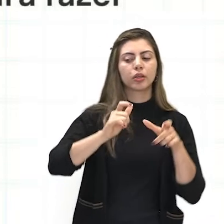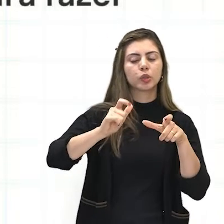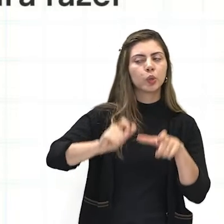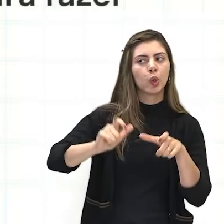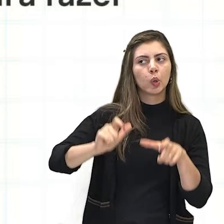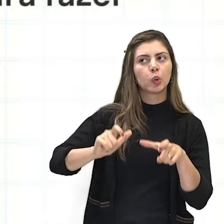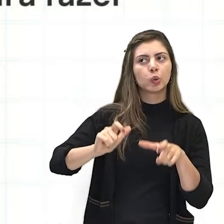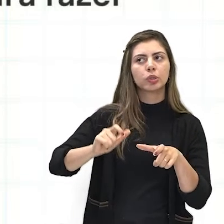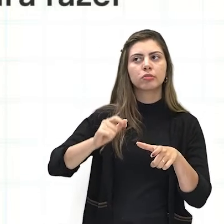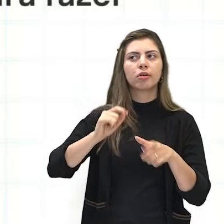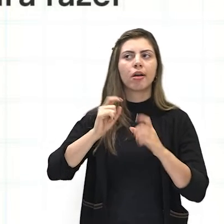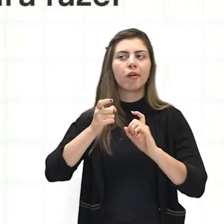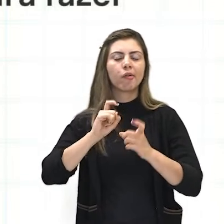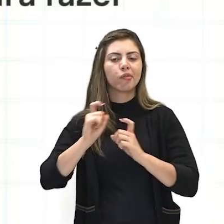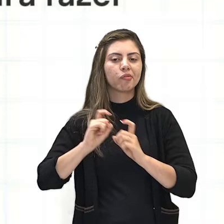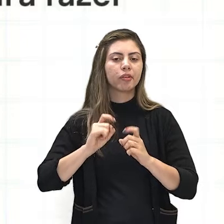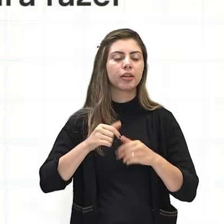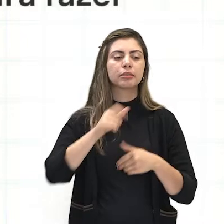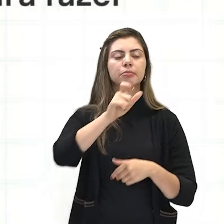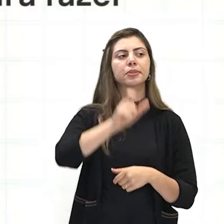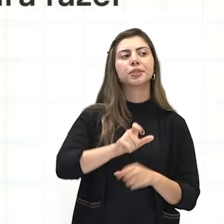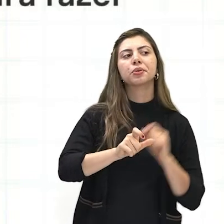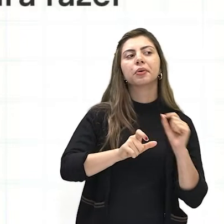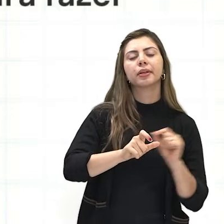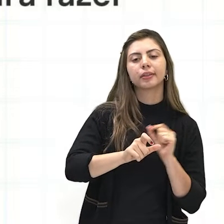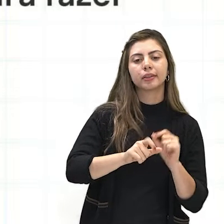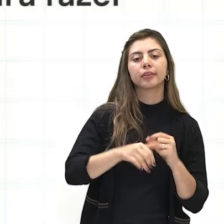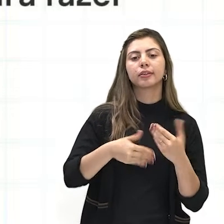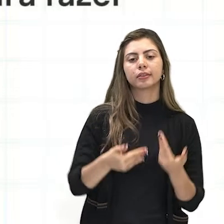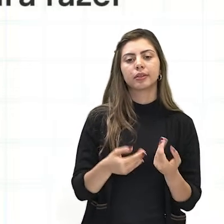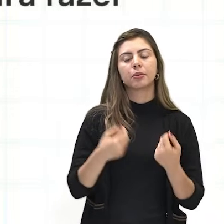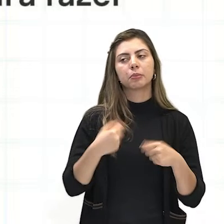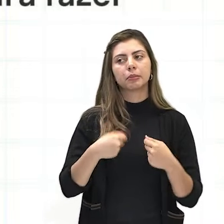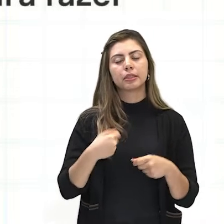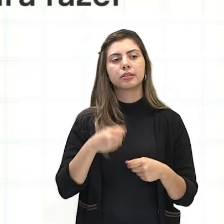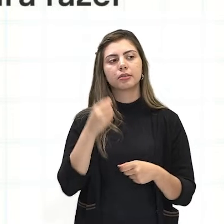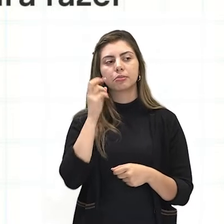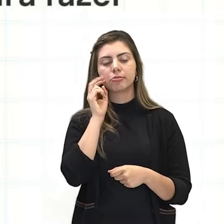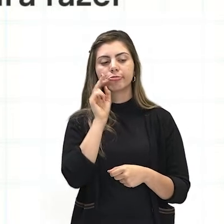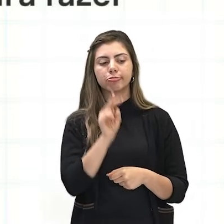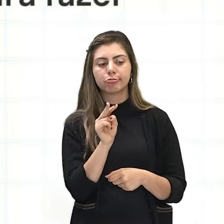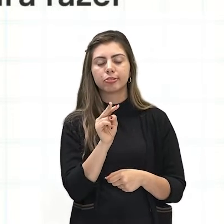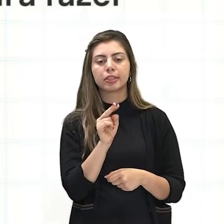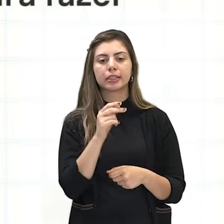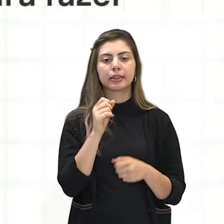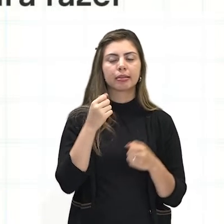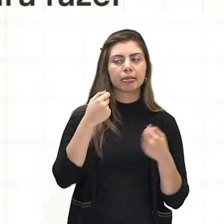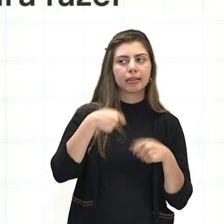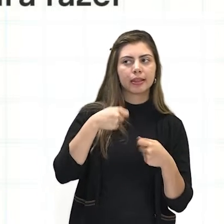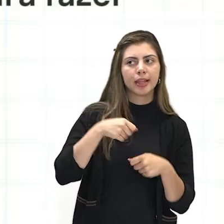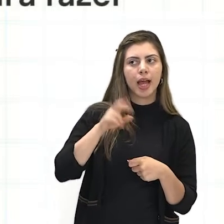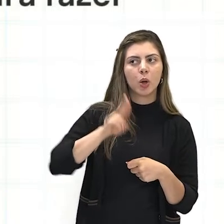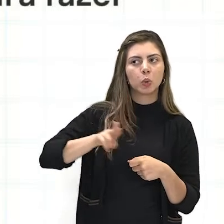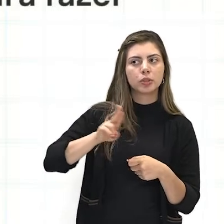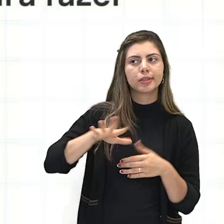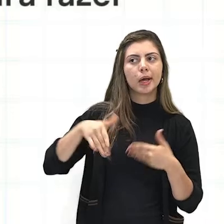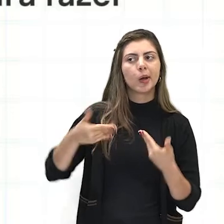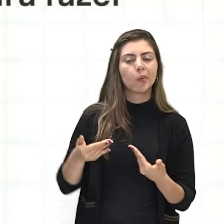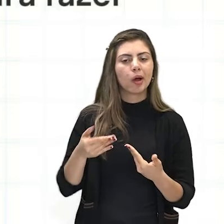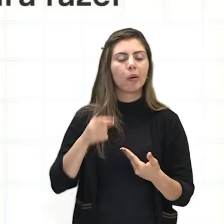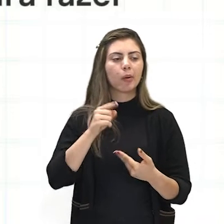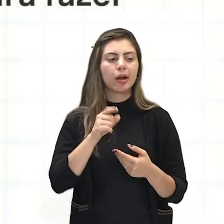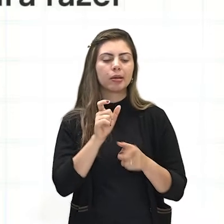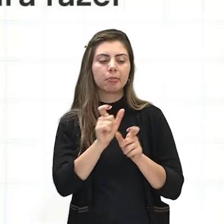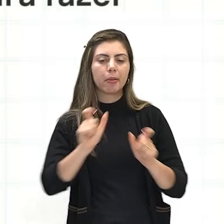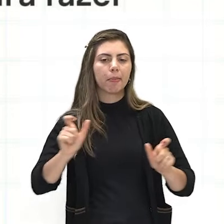sendo estabelecido. E com quem, né? Então, esse contexto vai indicar se eu posso, eventualmente, utilizar uma expressão